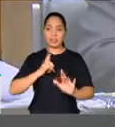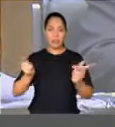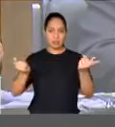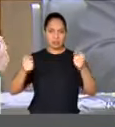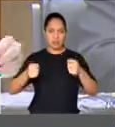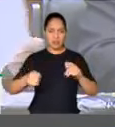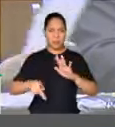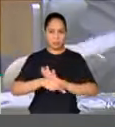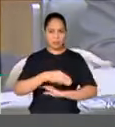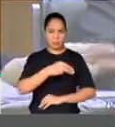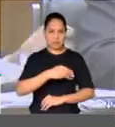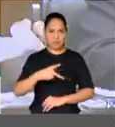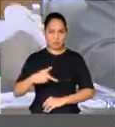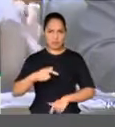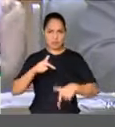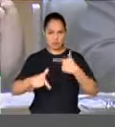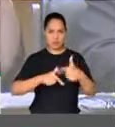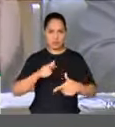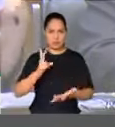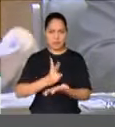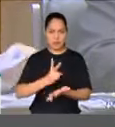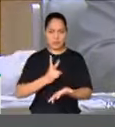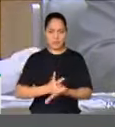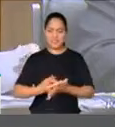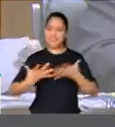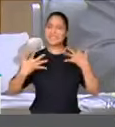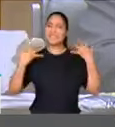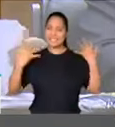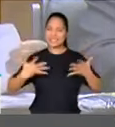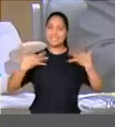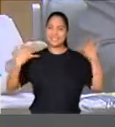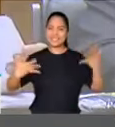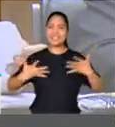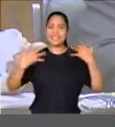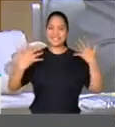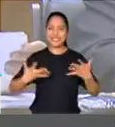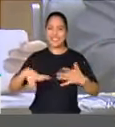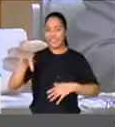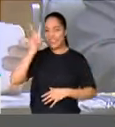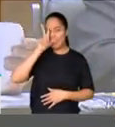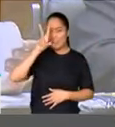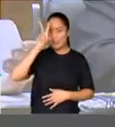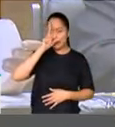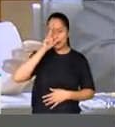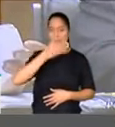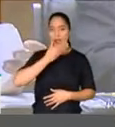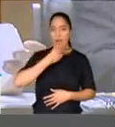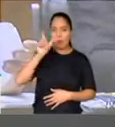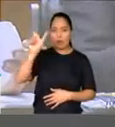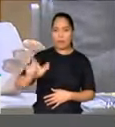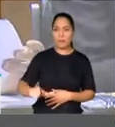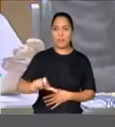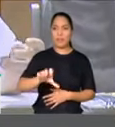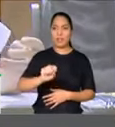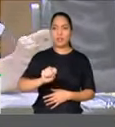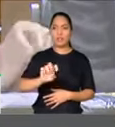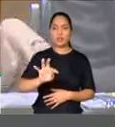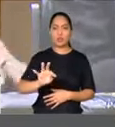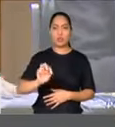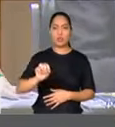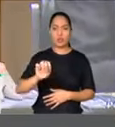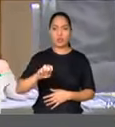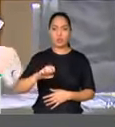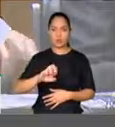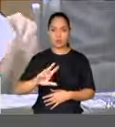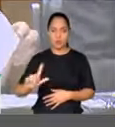promovido pelo Ministério Público do Trabalho, e é uma alegria lembrar de Stonewall no dia de hoje. Eu passo agora,